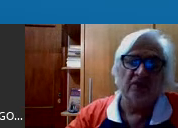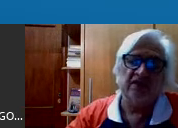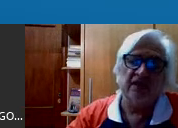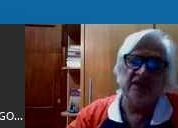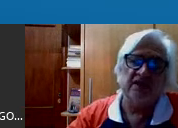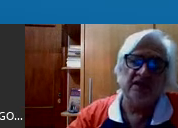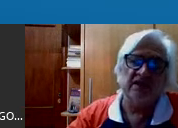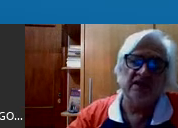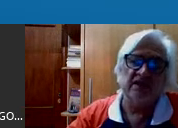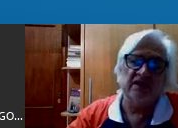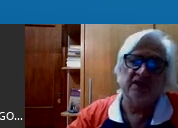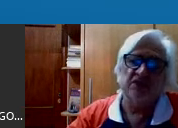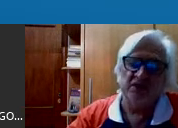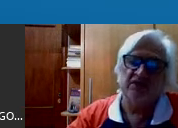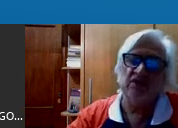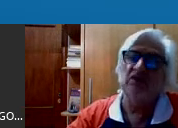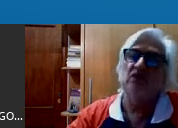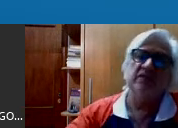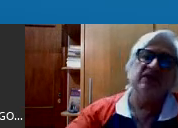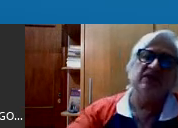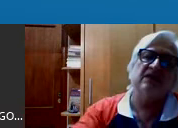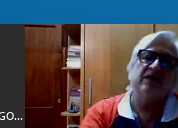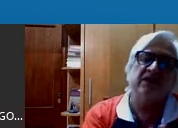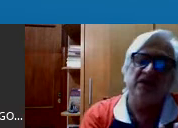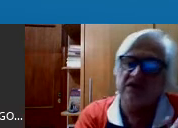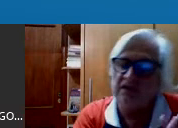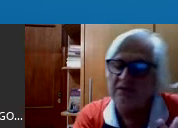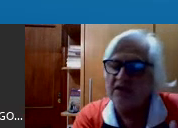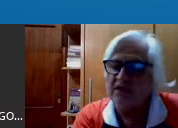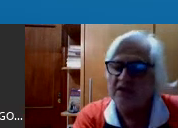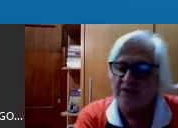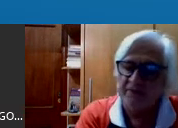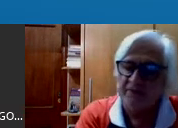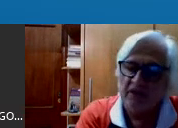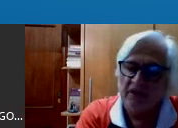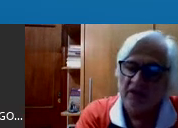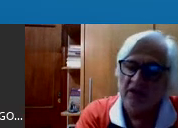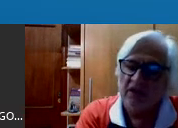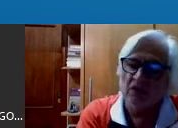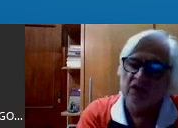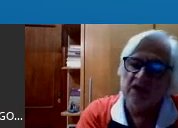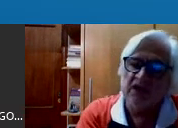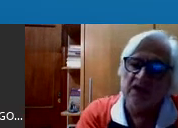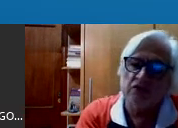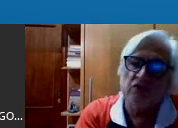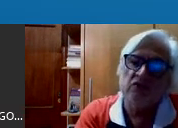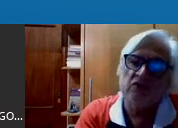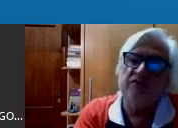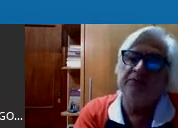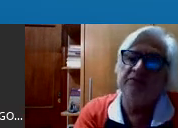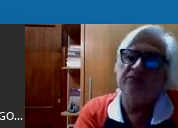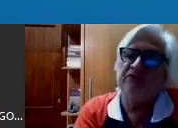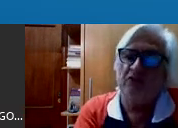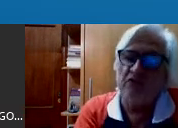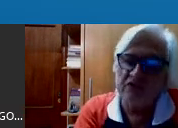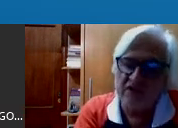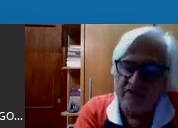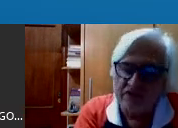uma das resistências é a resistência à tração e à compressão, que normalmente é chamada de resistência mecânica. O que é isso? Com